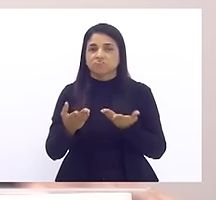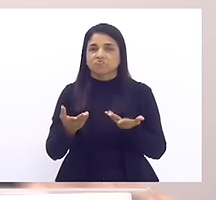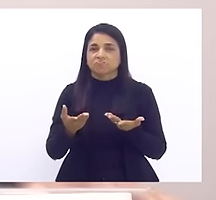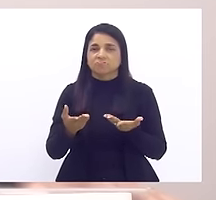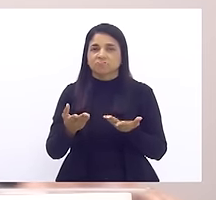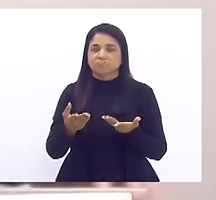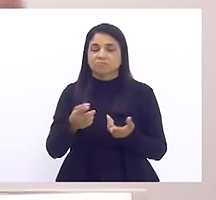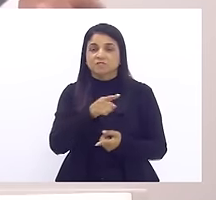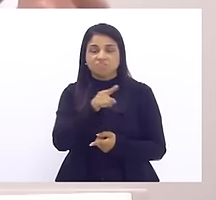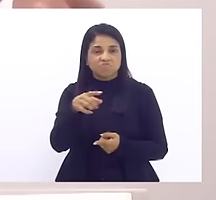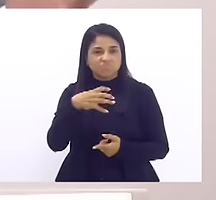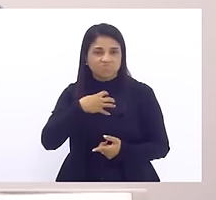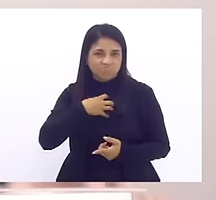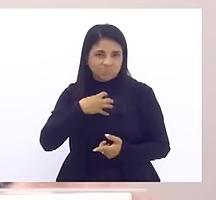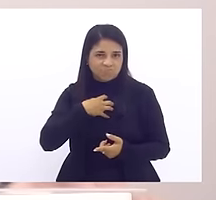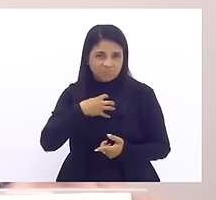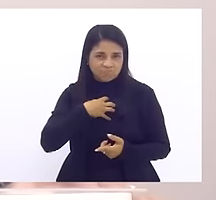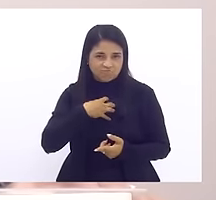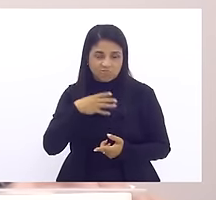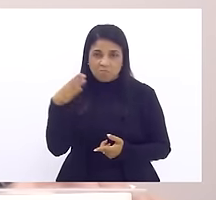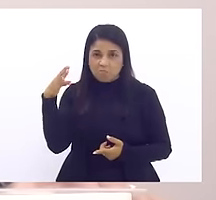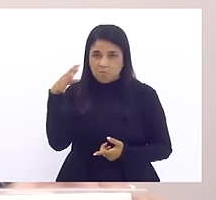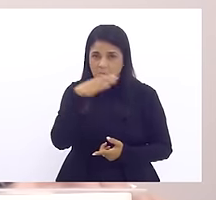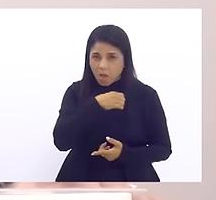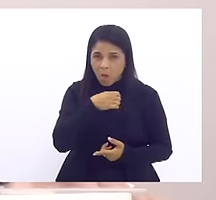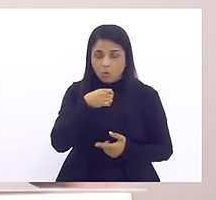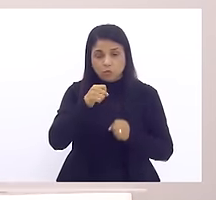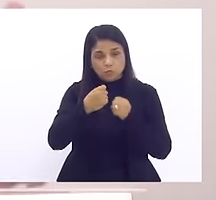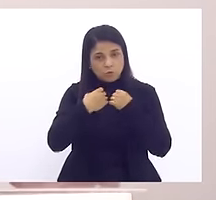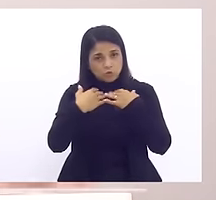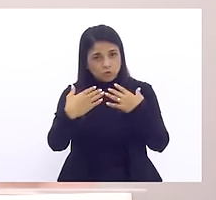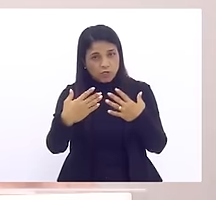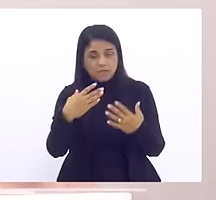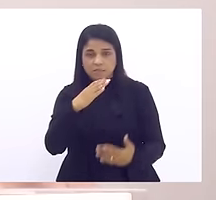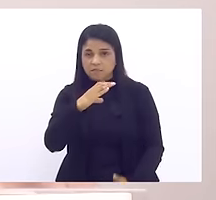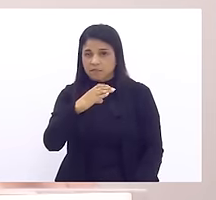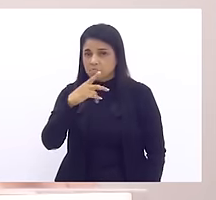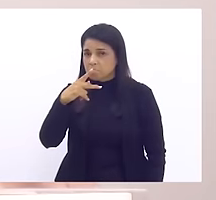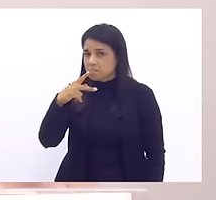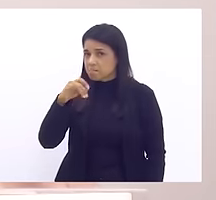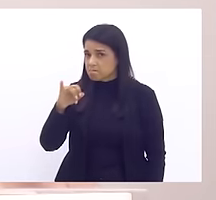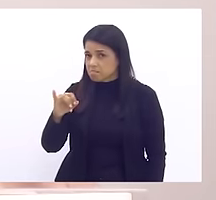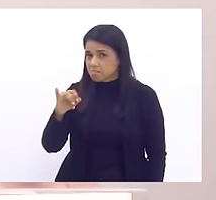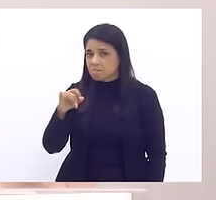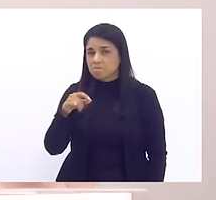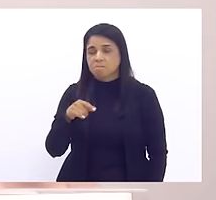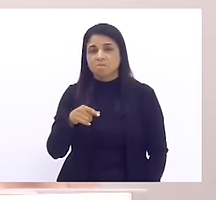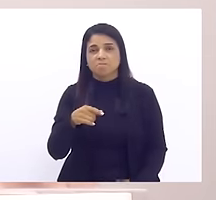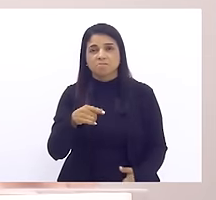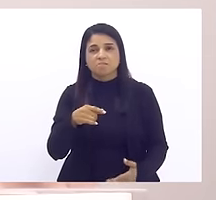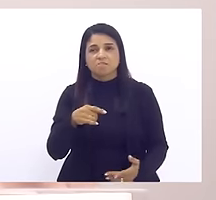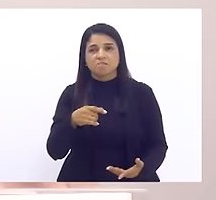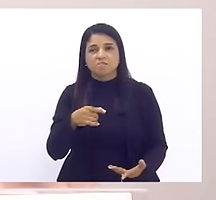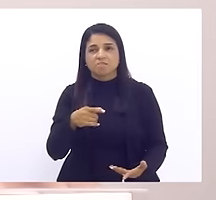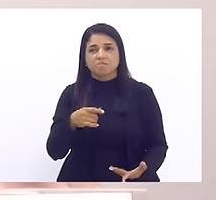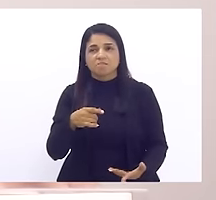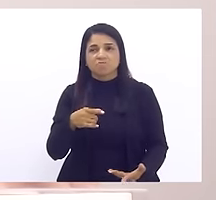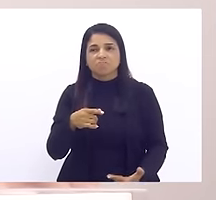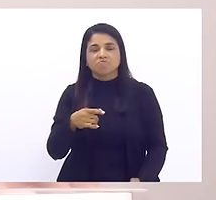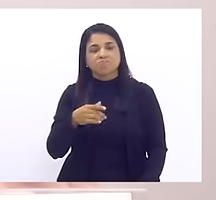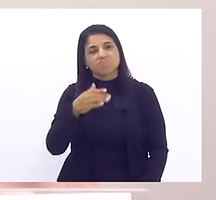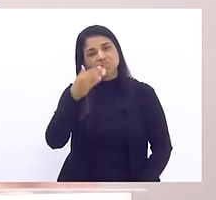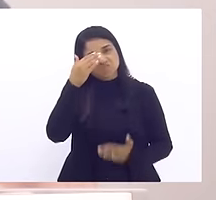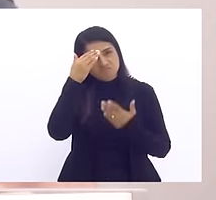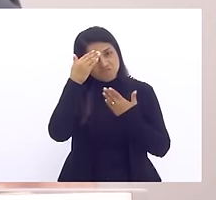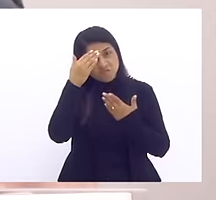vocês não sente mal Divino uma audiência na CPI e negar a voz obrigado